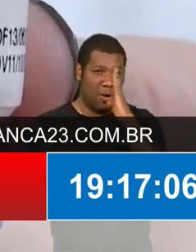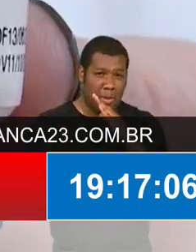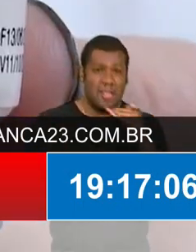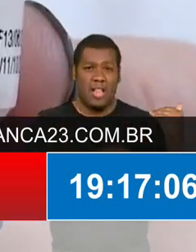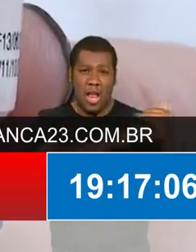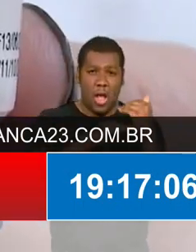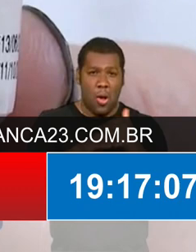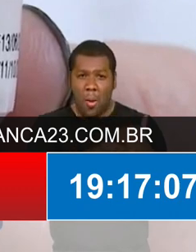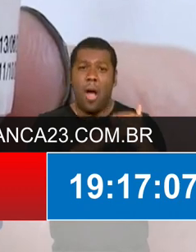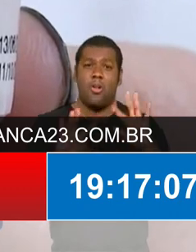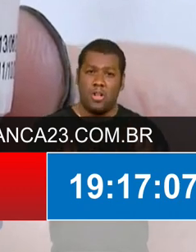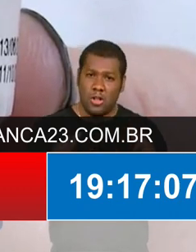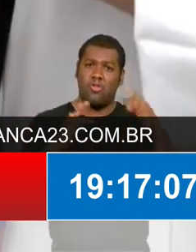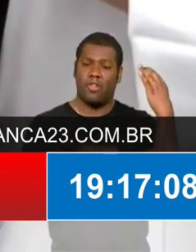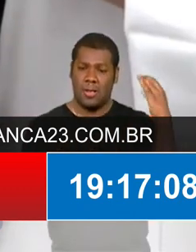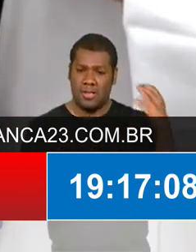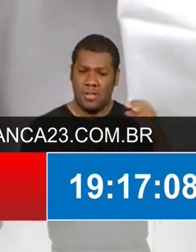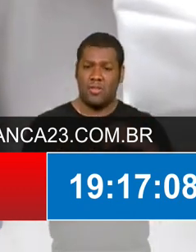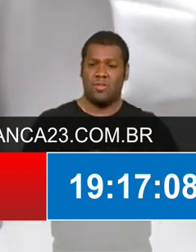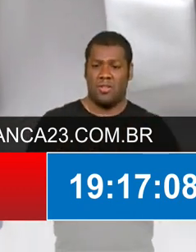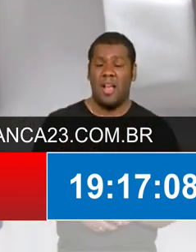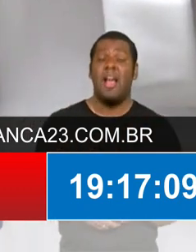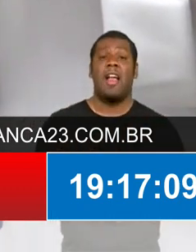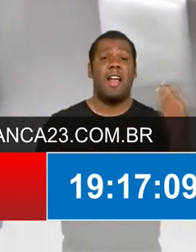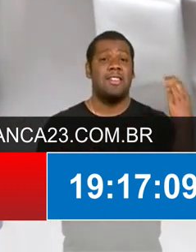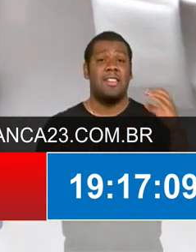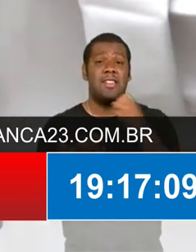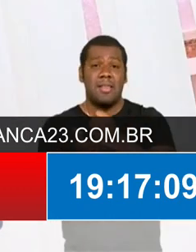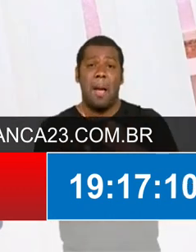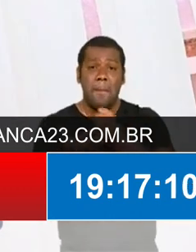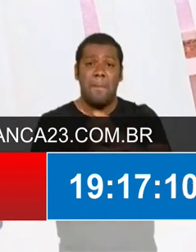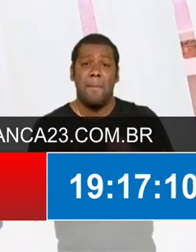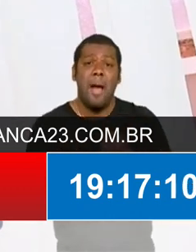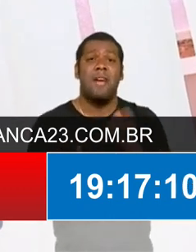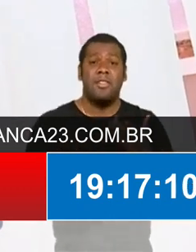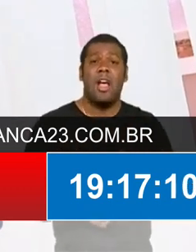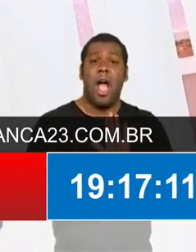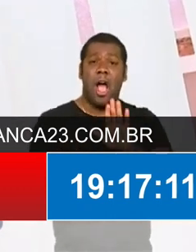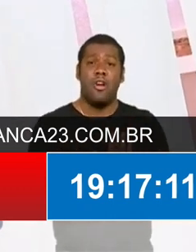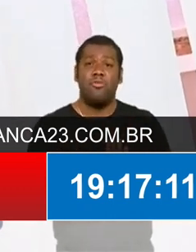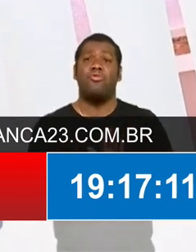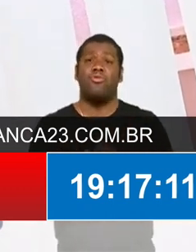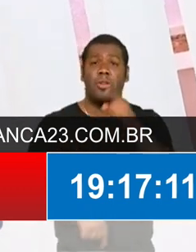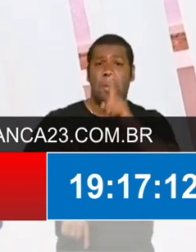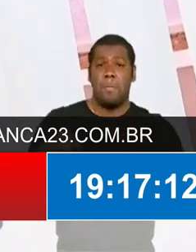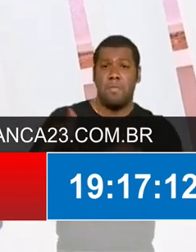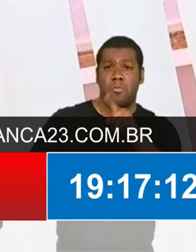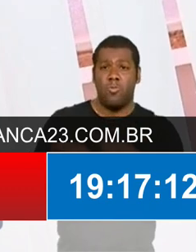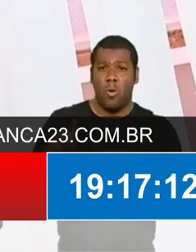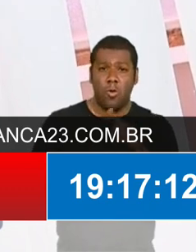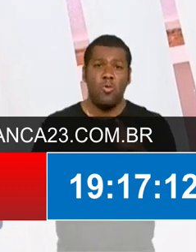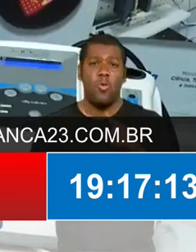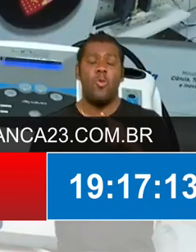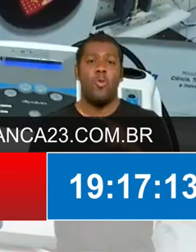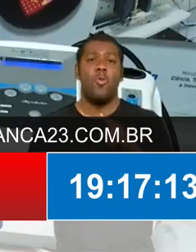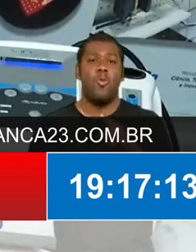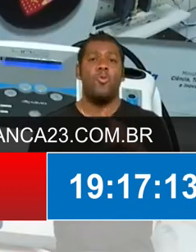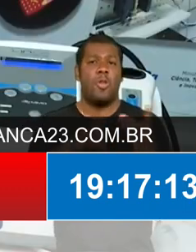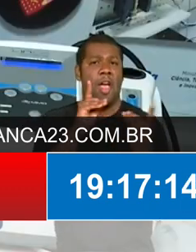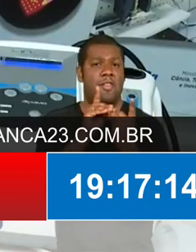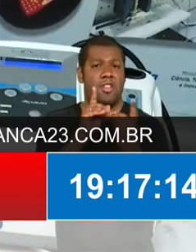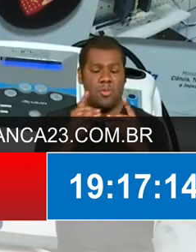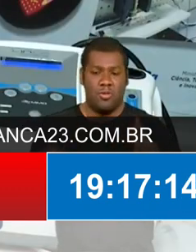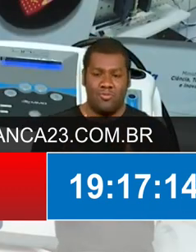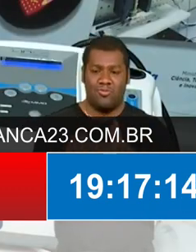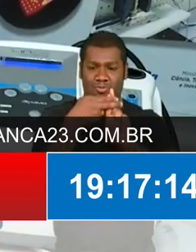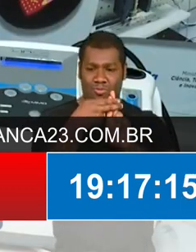Esse exemplo aqui de São Carlos é a ciência básica transformada em inovação em um produto que soluciona um problema do SUS. É um